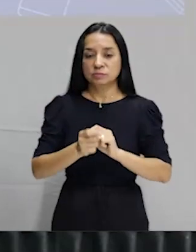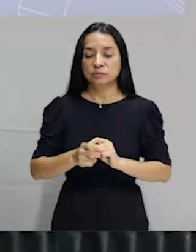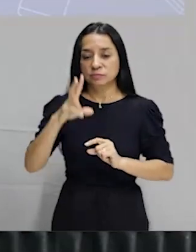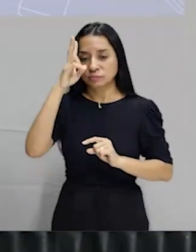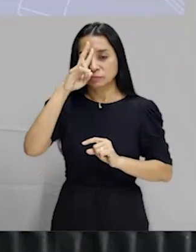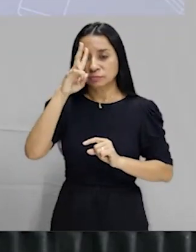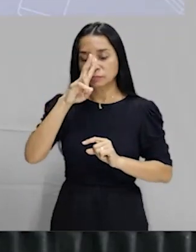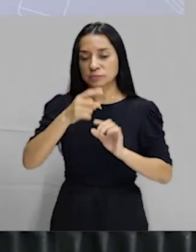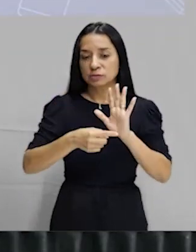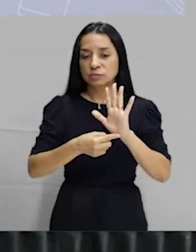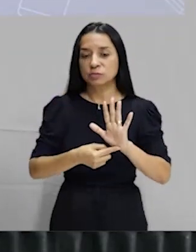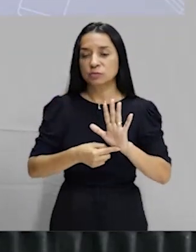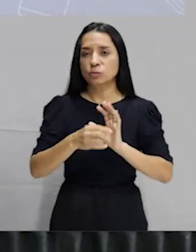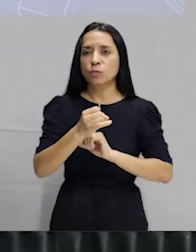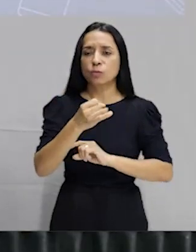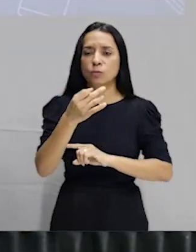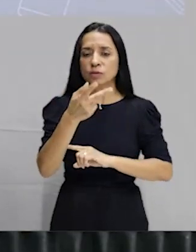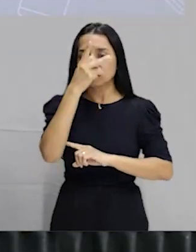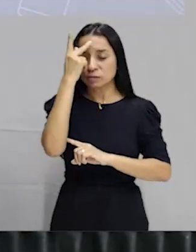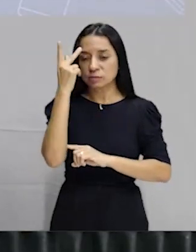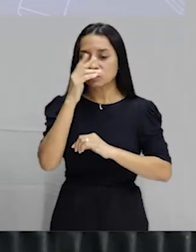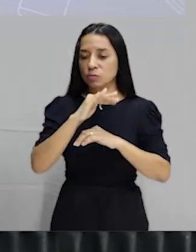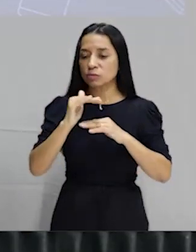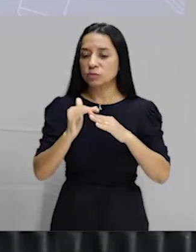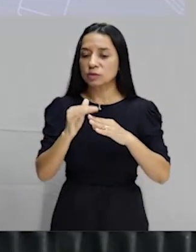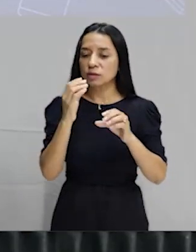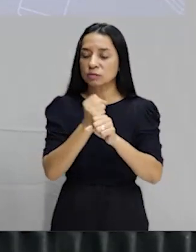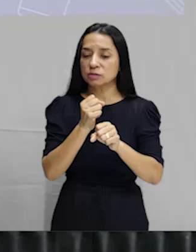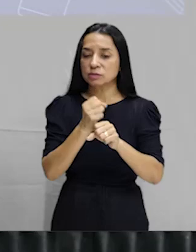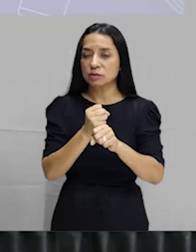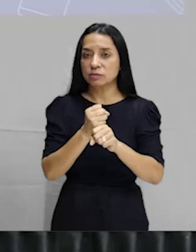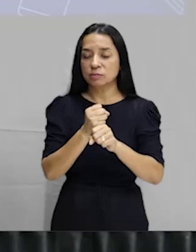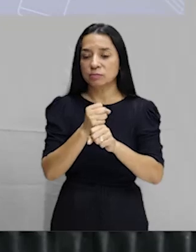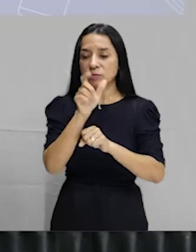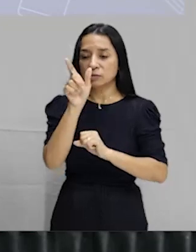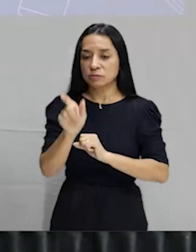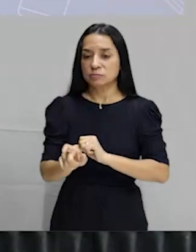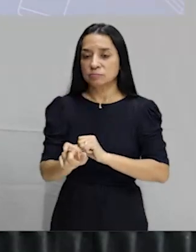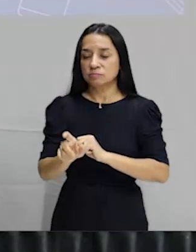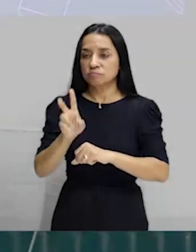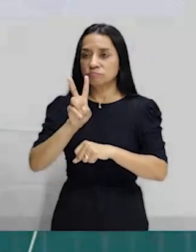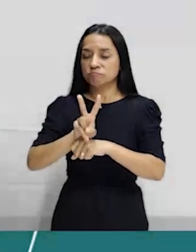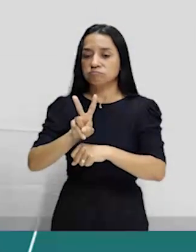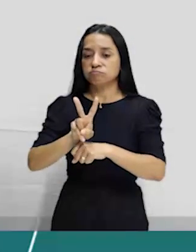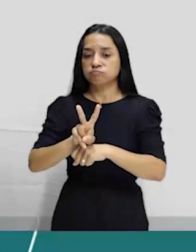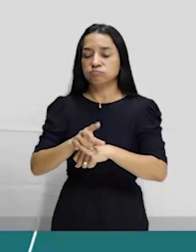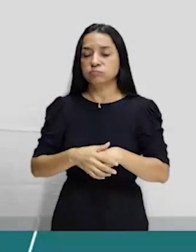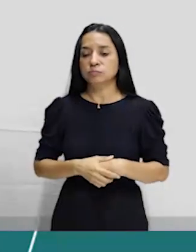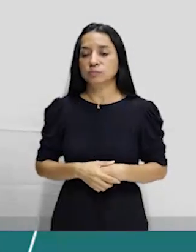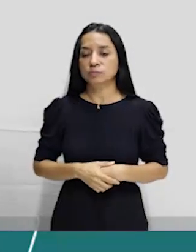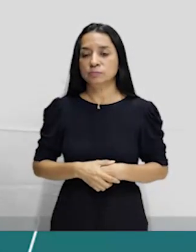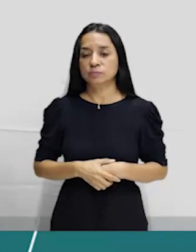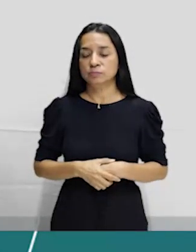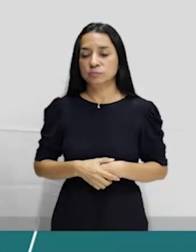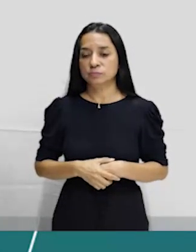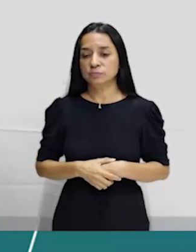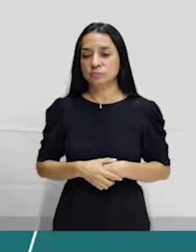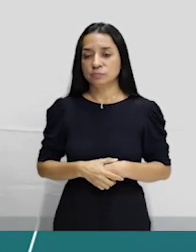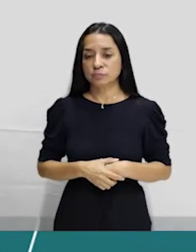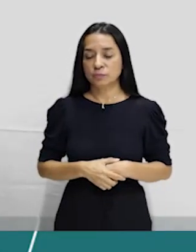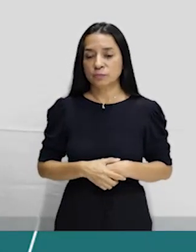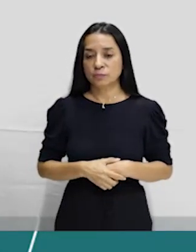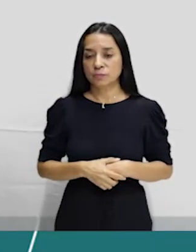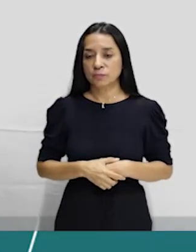Lembra que ele deu a quantidade total de pessoas, de candidatos à vaga? Ele disse para nós, né, que eram 300.